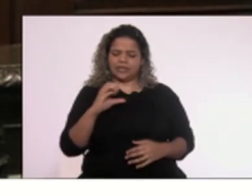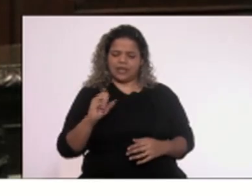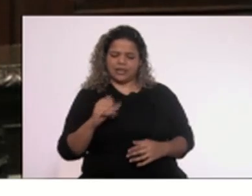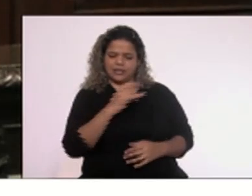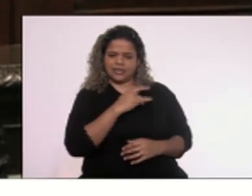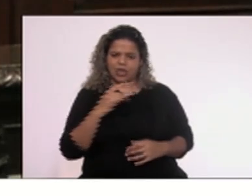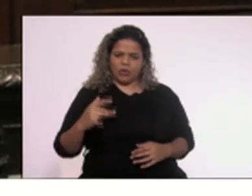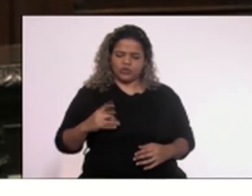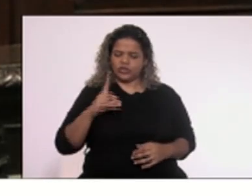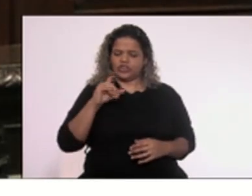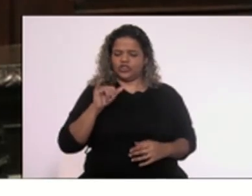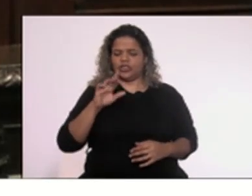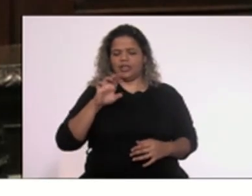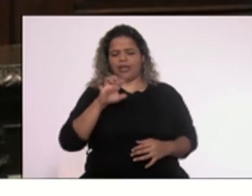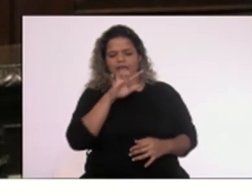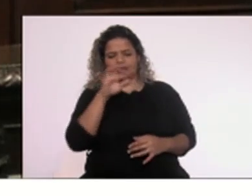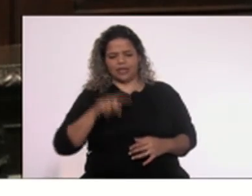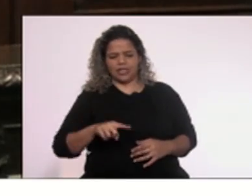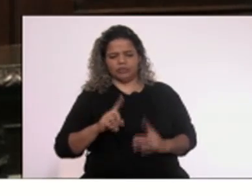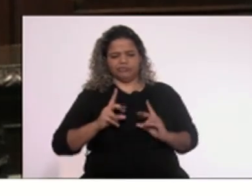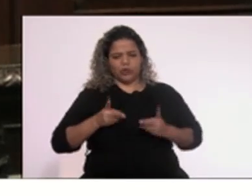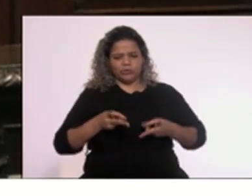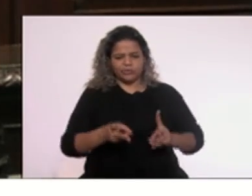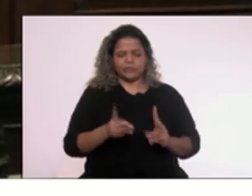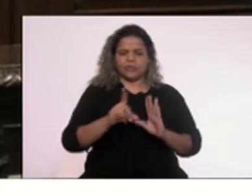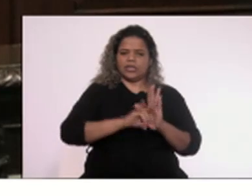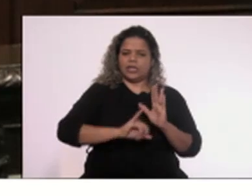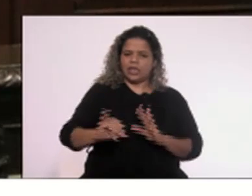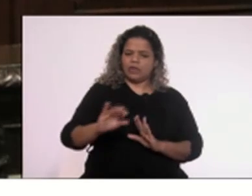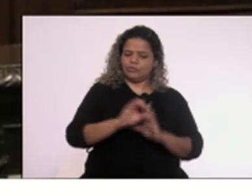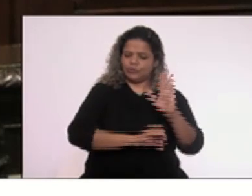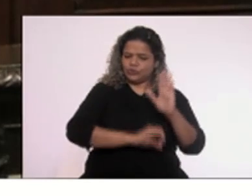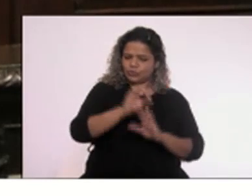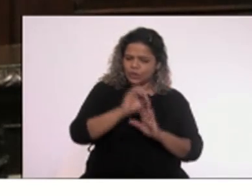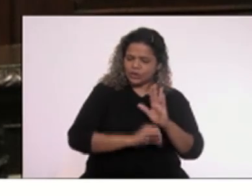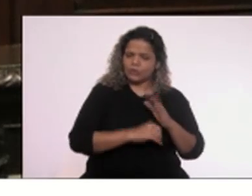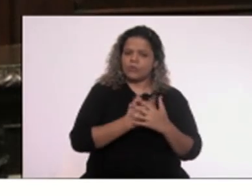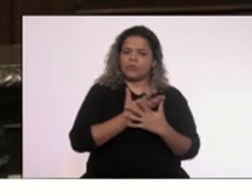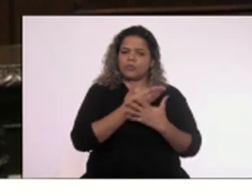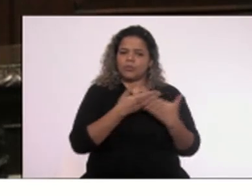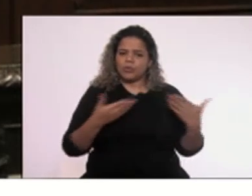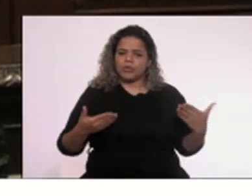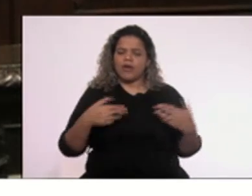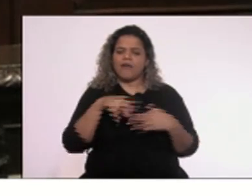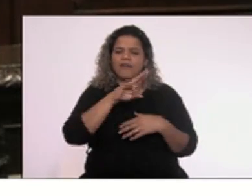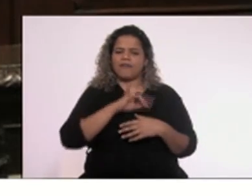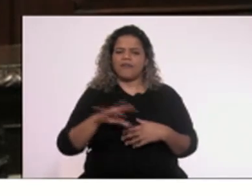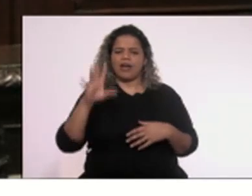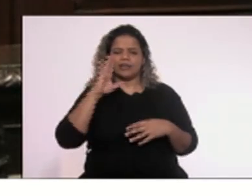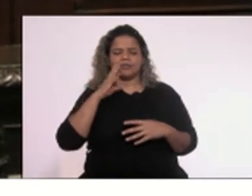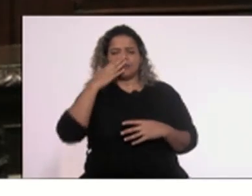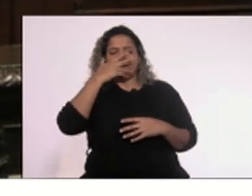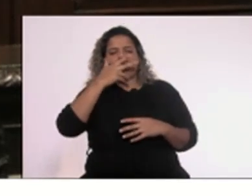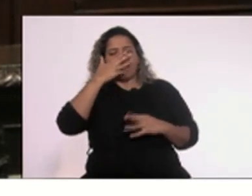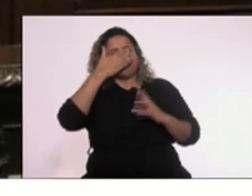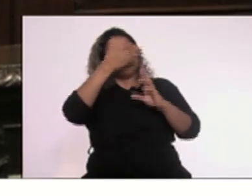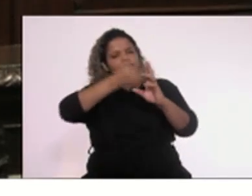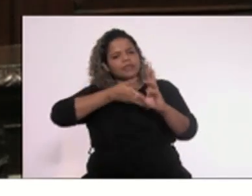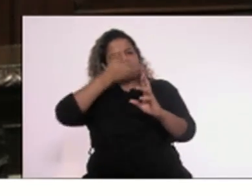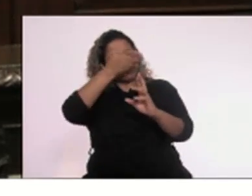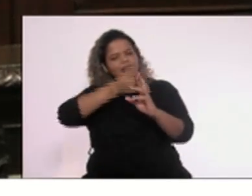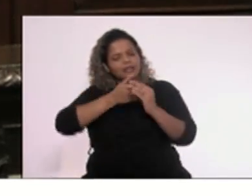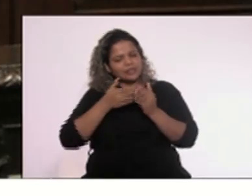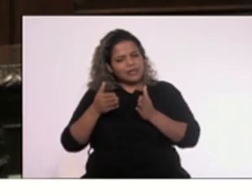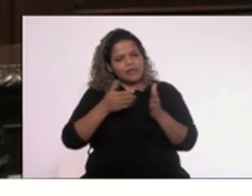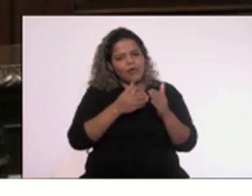como uma diretriz constante na lei de diretrizes orçamentárias, portanto, que vai dar horizonte, dar régua e compasso